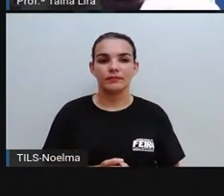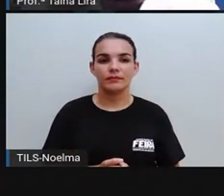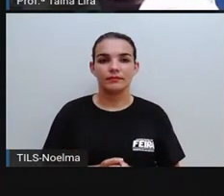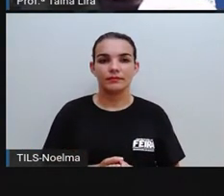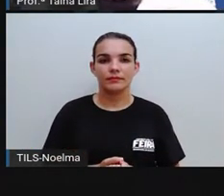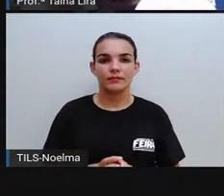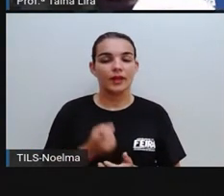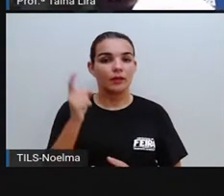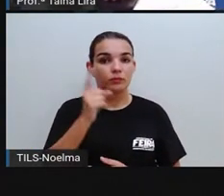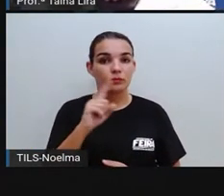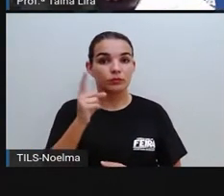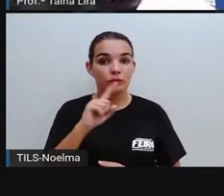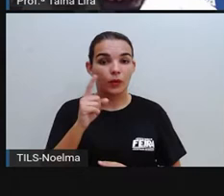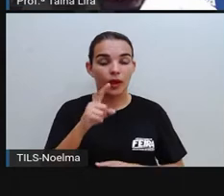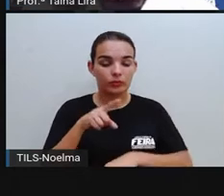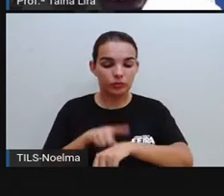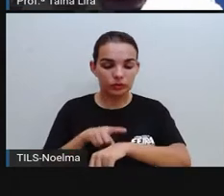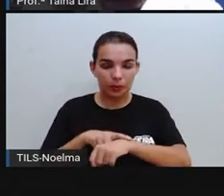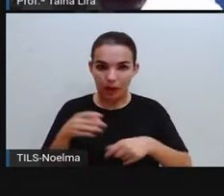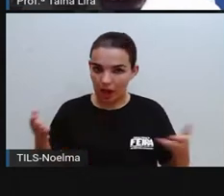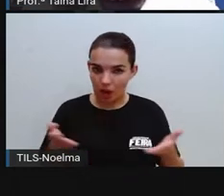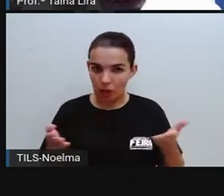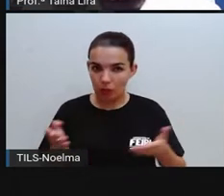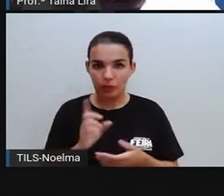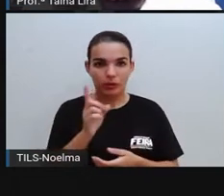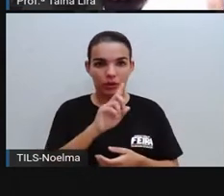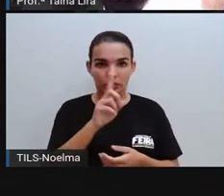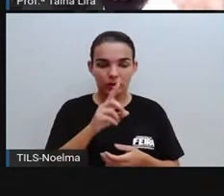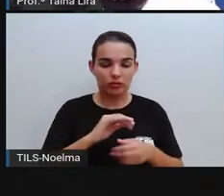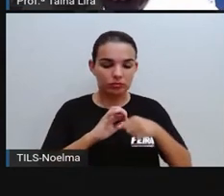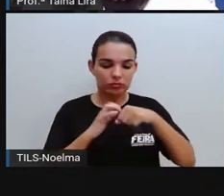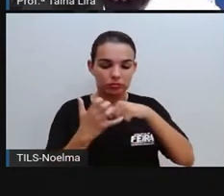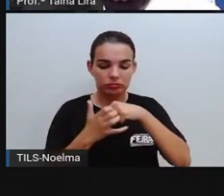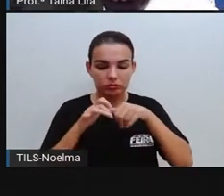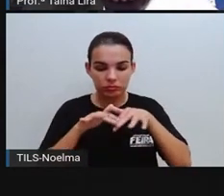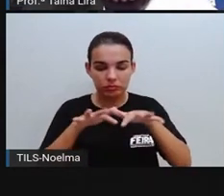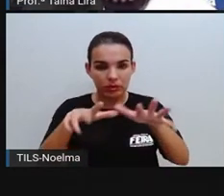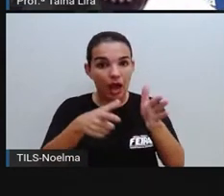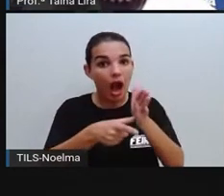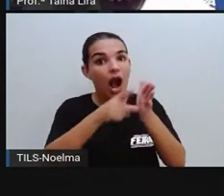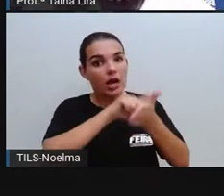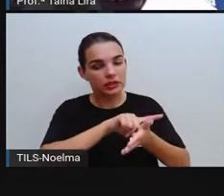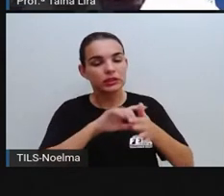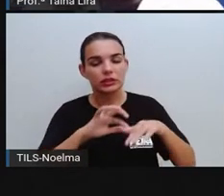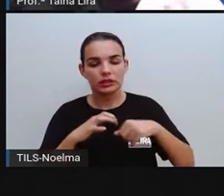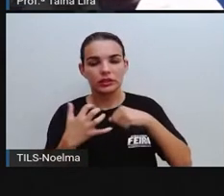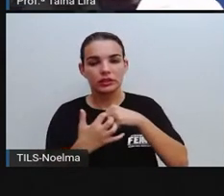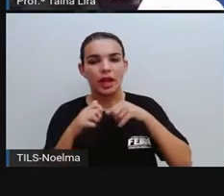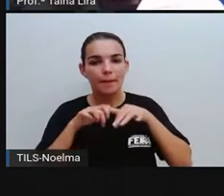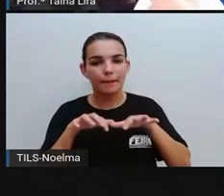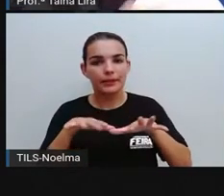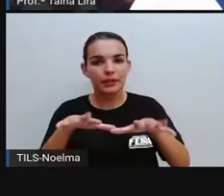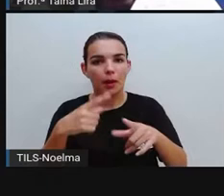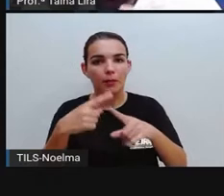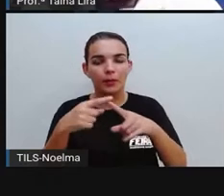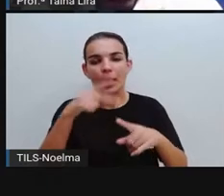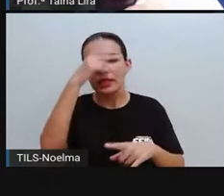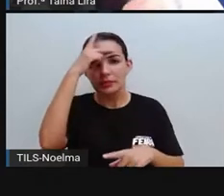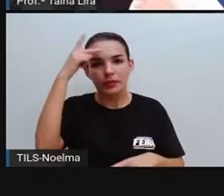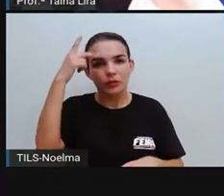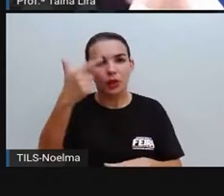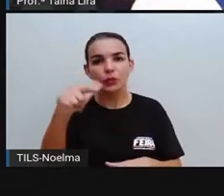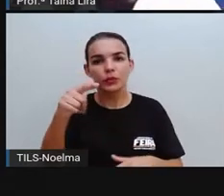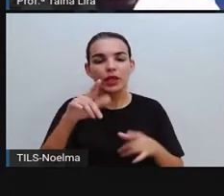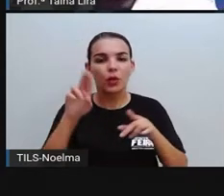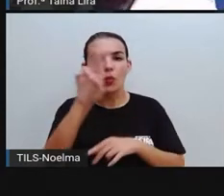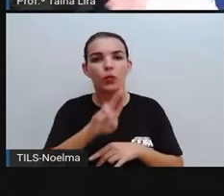Essa matéria não é da época, tá, gente? Agora que a gente está vivendo da pandemia, foi antes da pandemia, tá? Vocês perceberam que as pessoas estão ali, né,